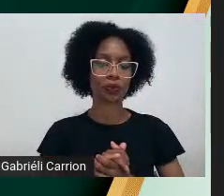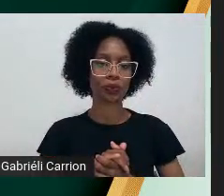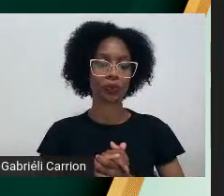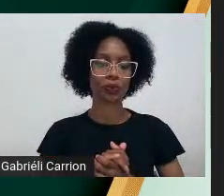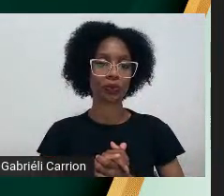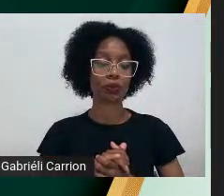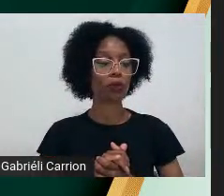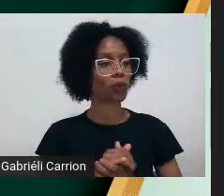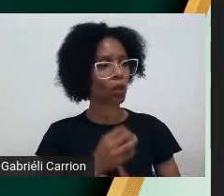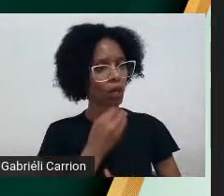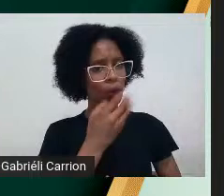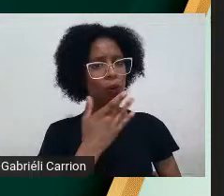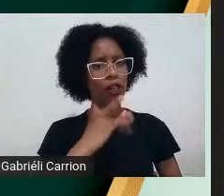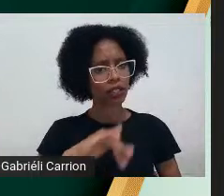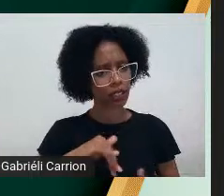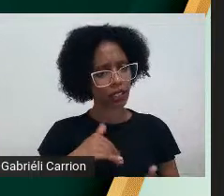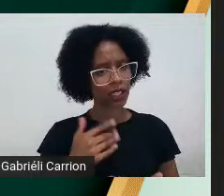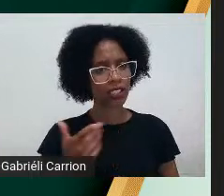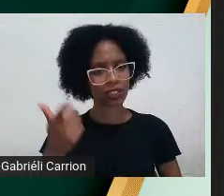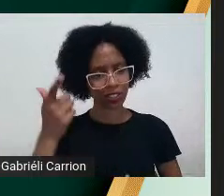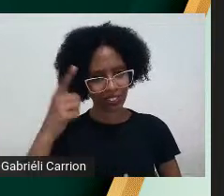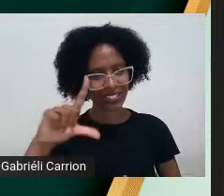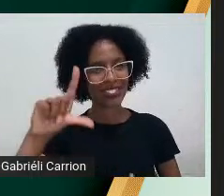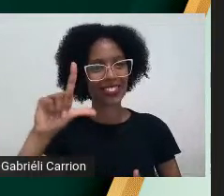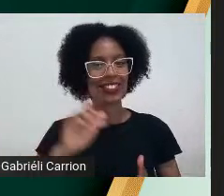Boa tarde, mais uma vez.